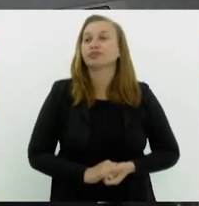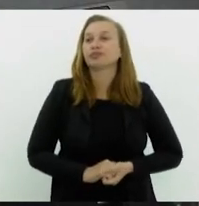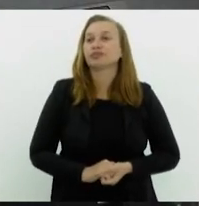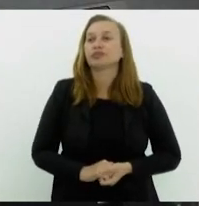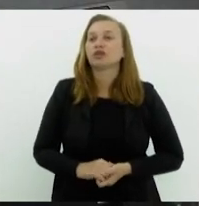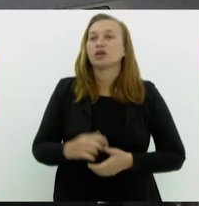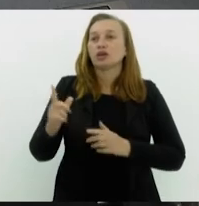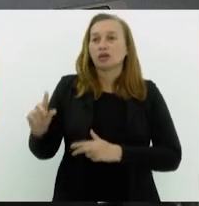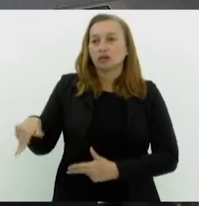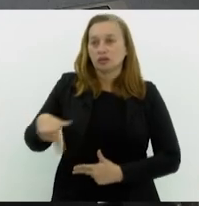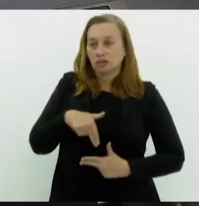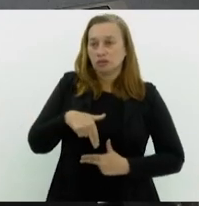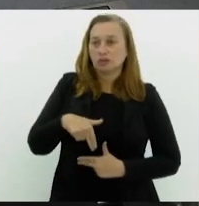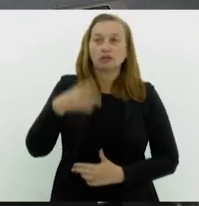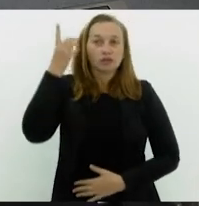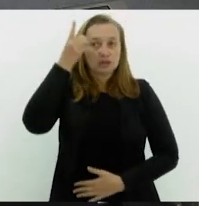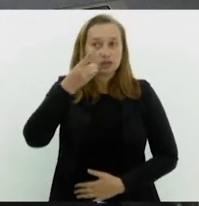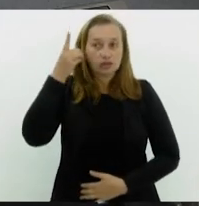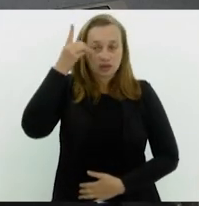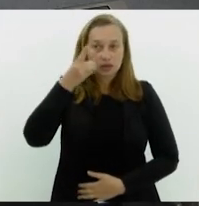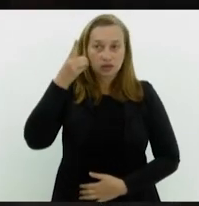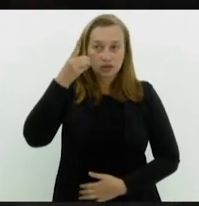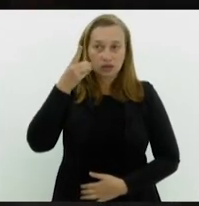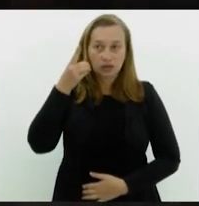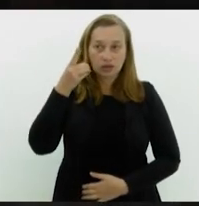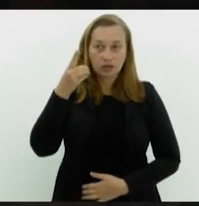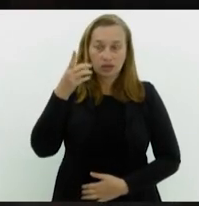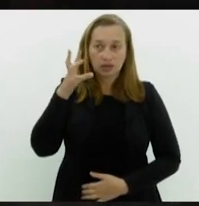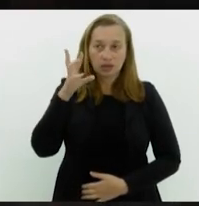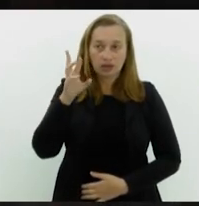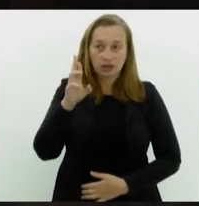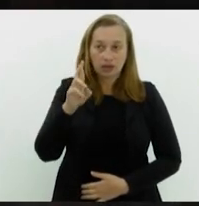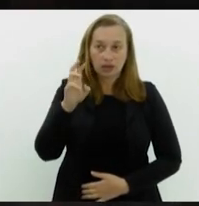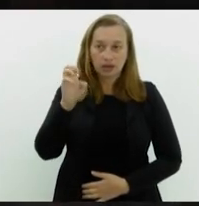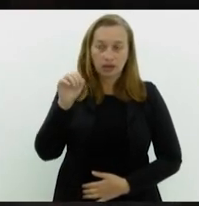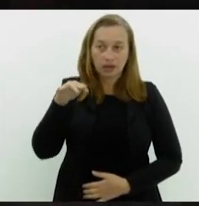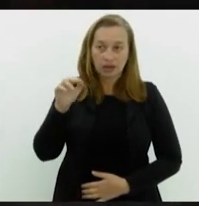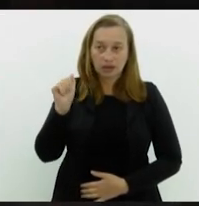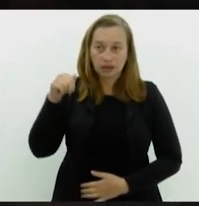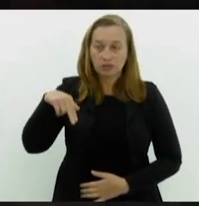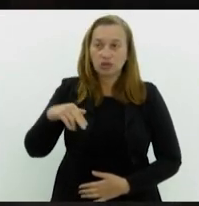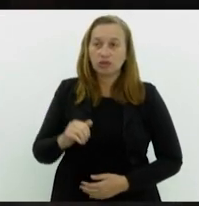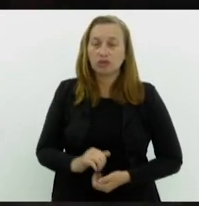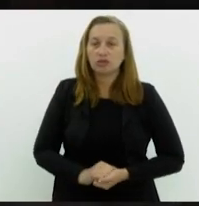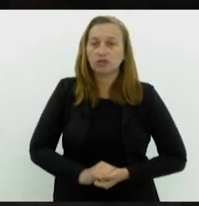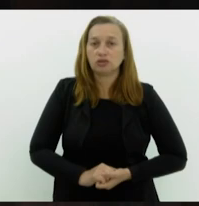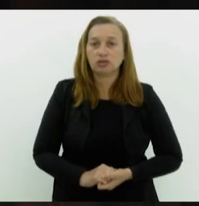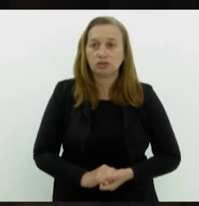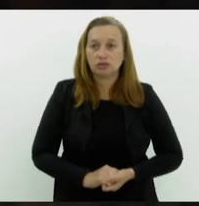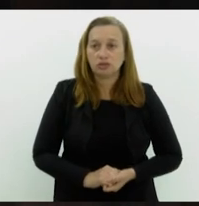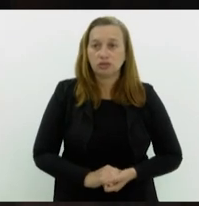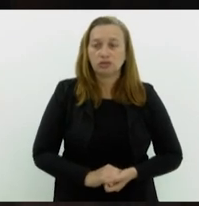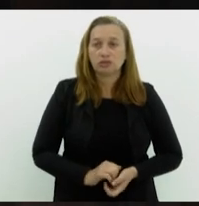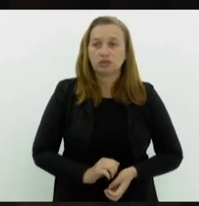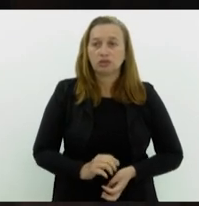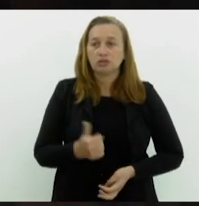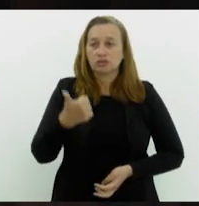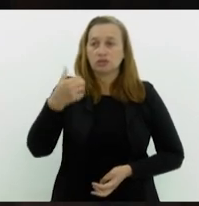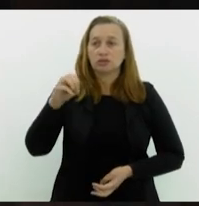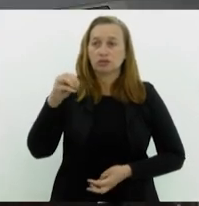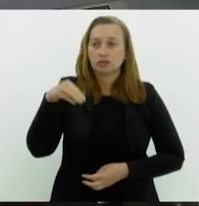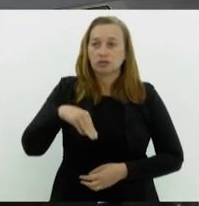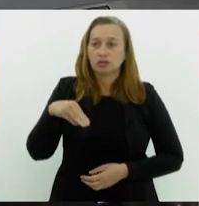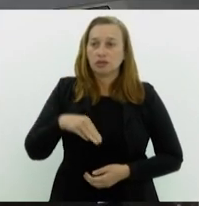Próximo orador inscrito é o nobre deputado Renan Jordi, que dispõe de 10 minutos.